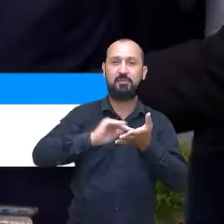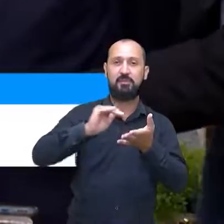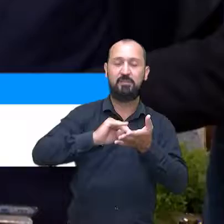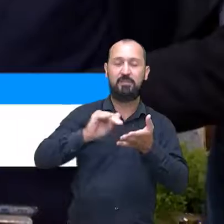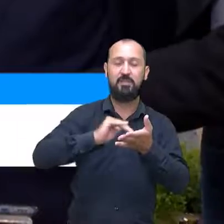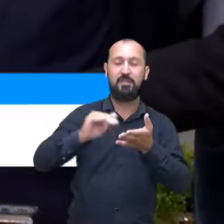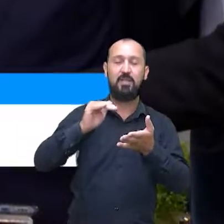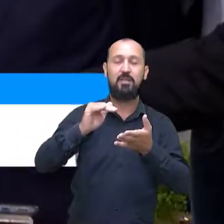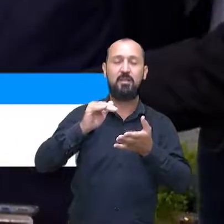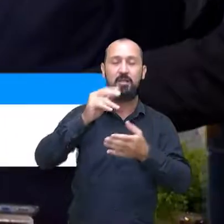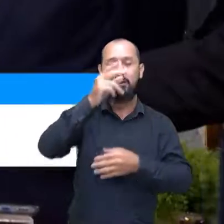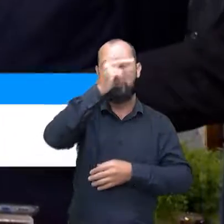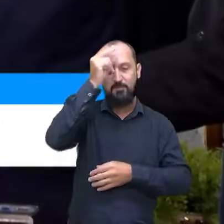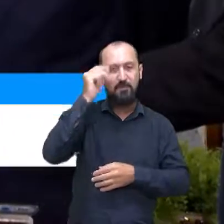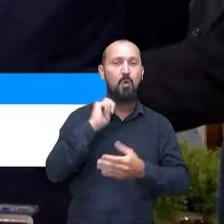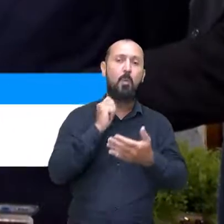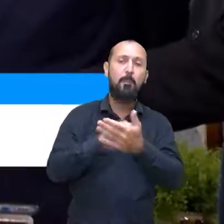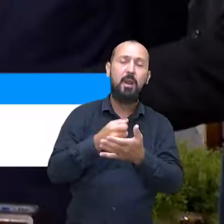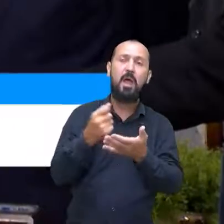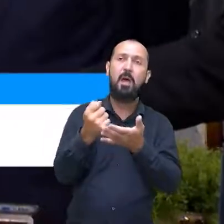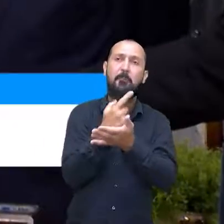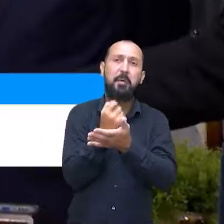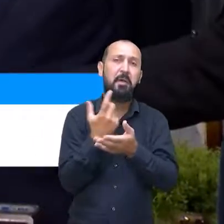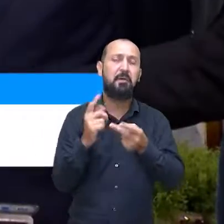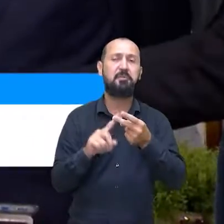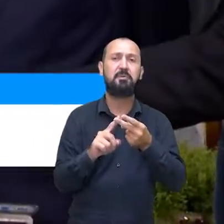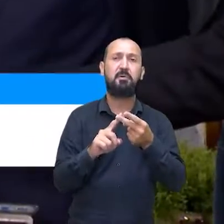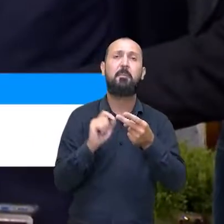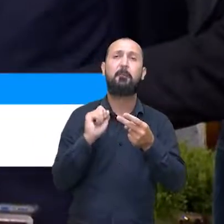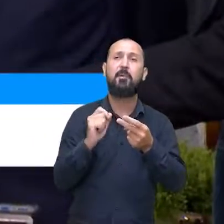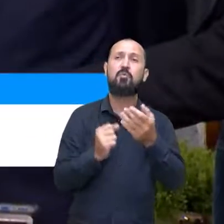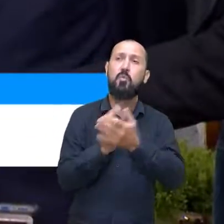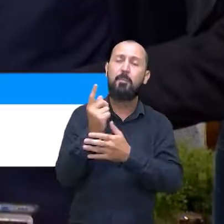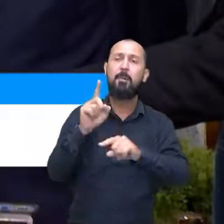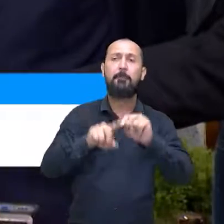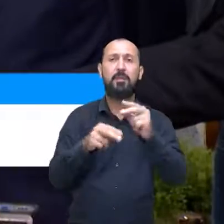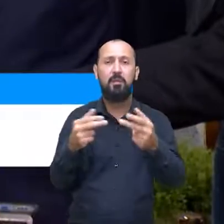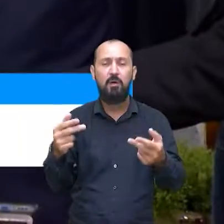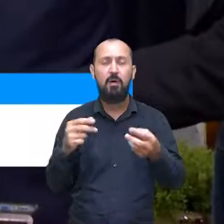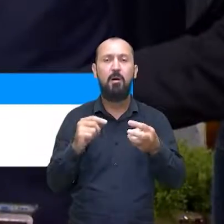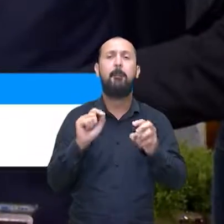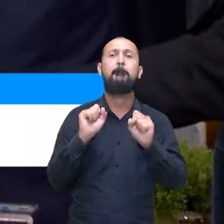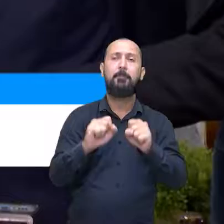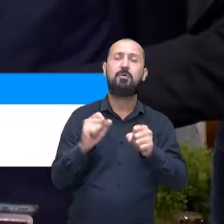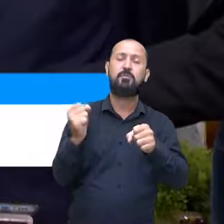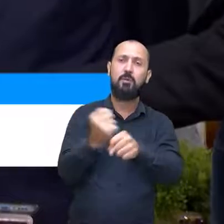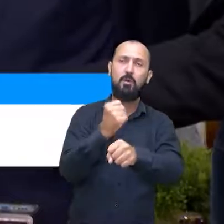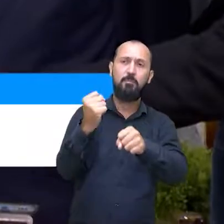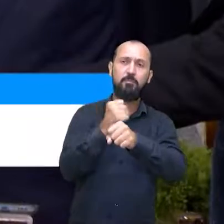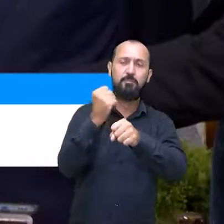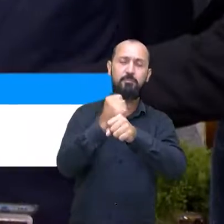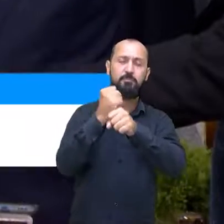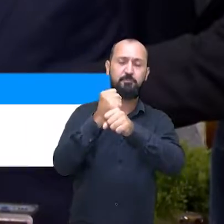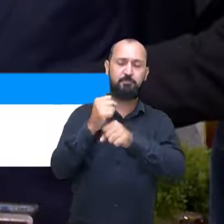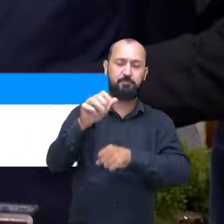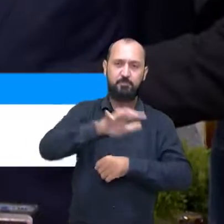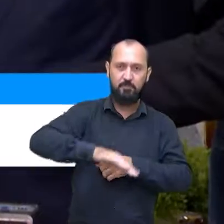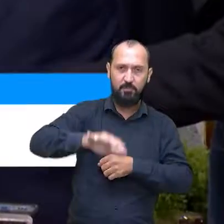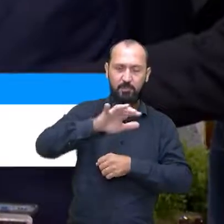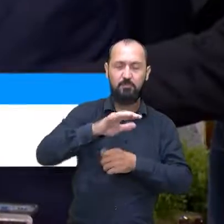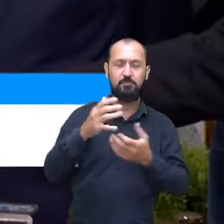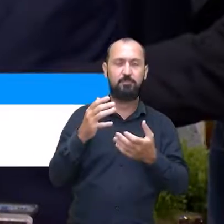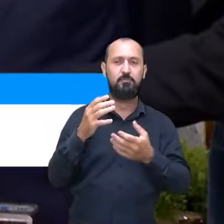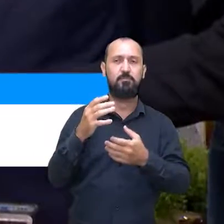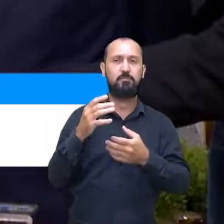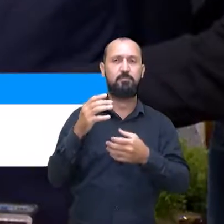equipe da Secretaria Municipal vai custear, pode comprar medicamento, pode comprar equipamentos, pode fazer reformas de